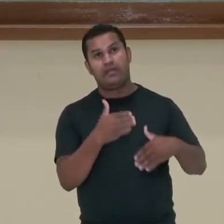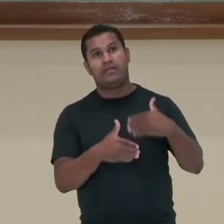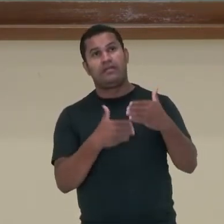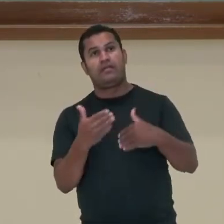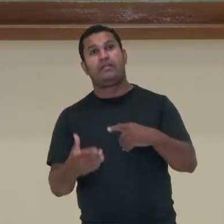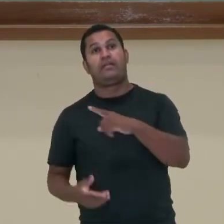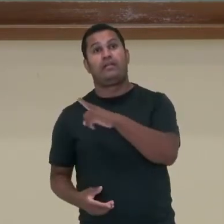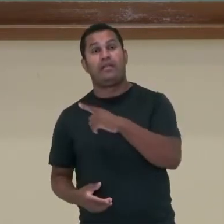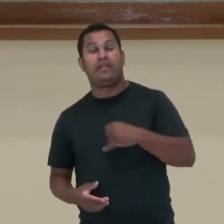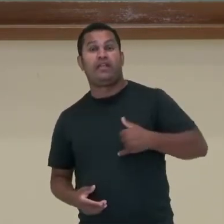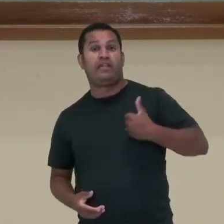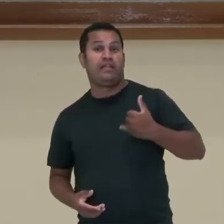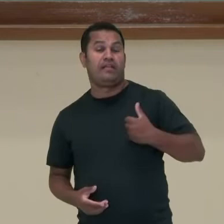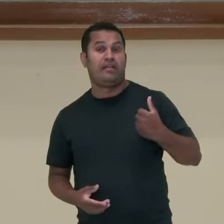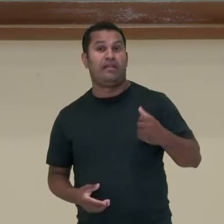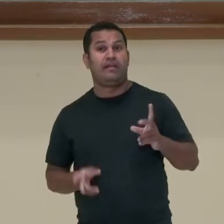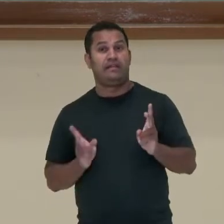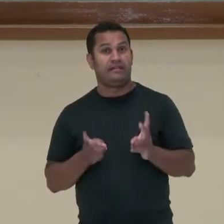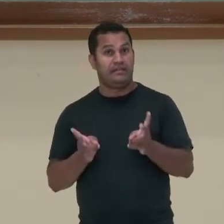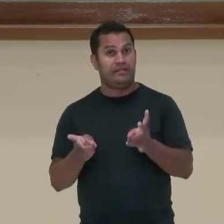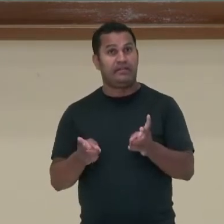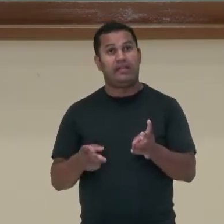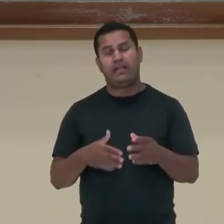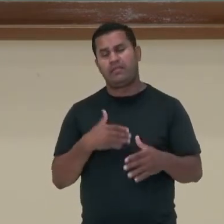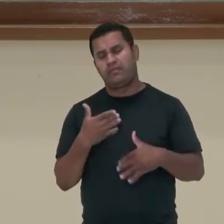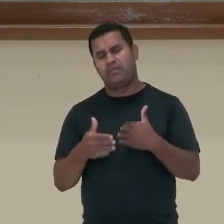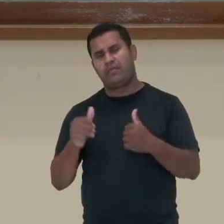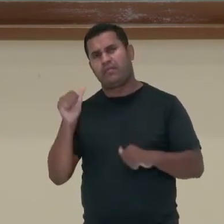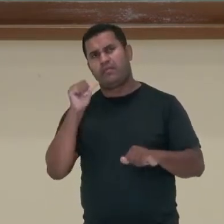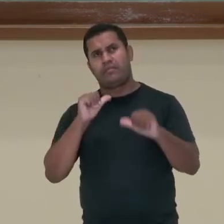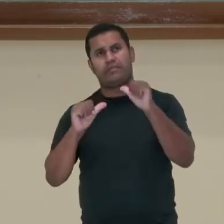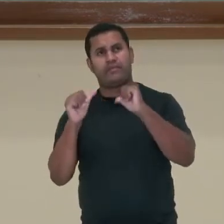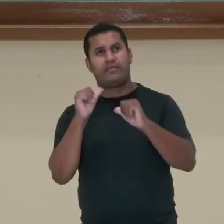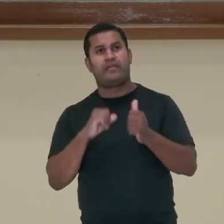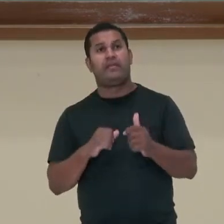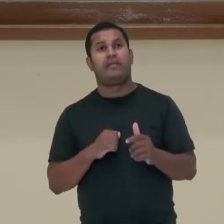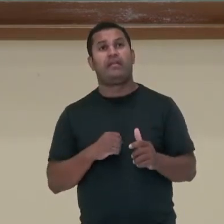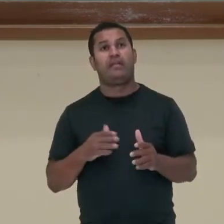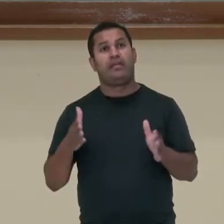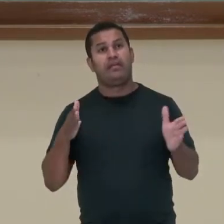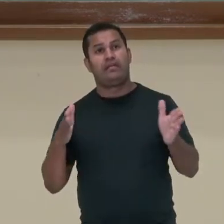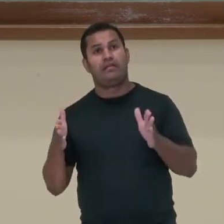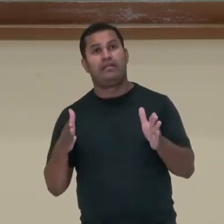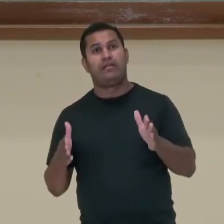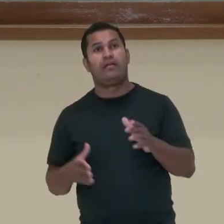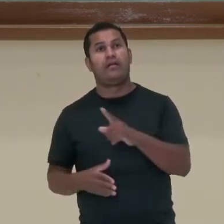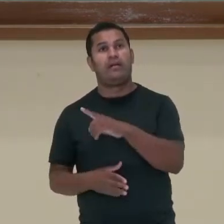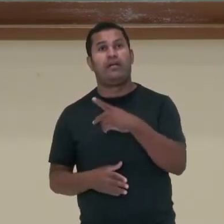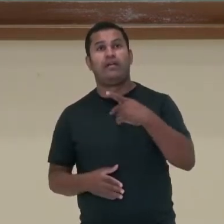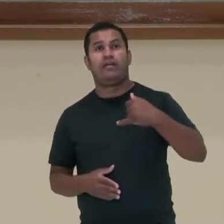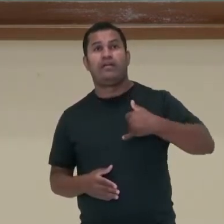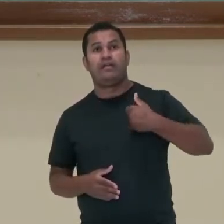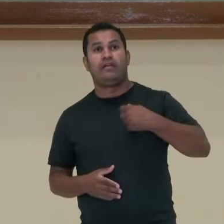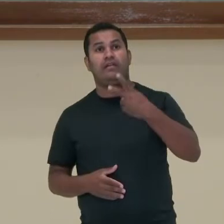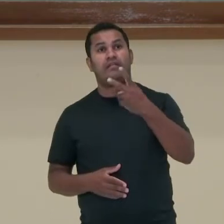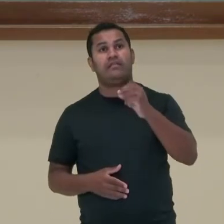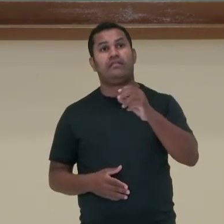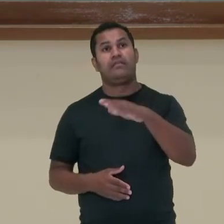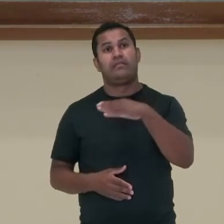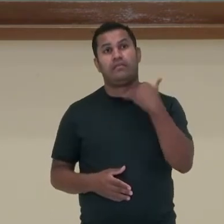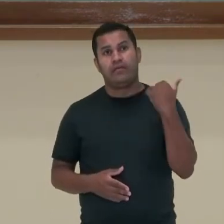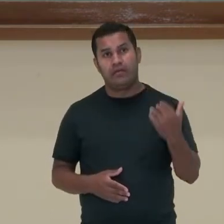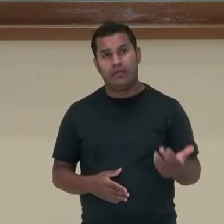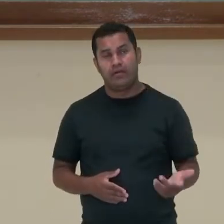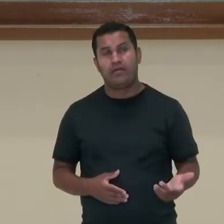vida noturna muito grave, a questão de bebida, a questão do seu organismo ser um pouco mais fraco, ele não resistiu e ele acabou falecendo. Ele morreu